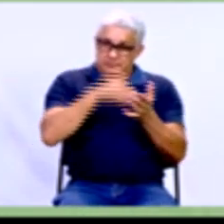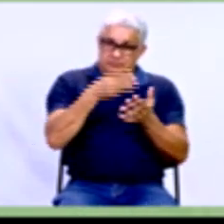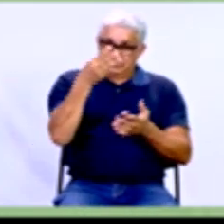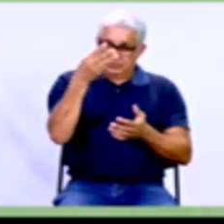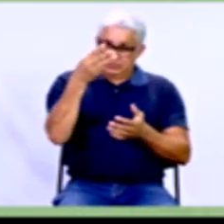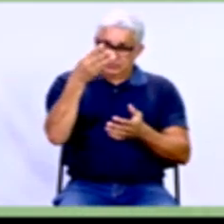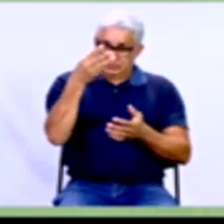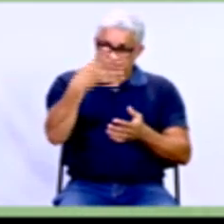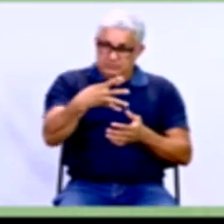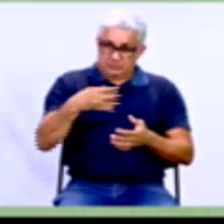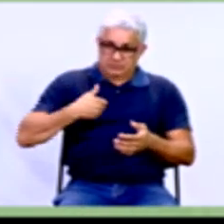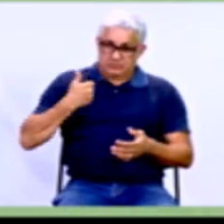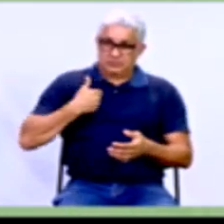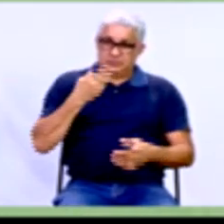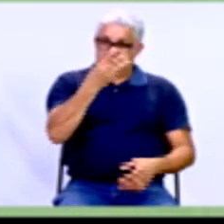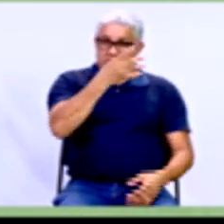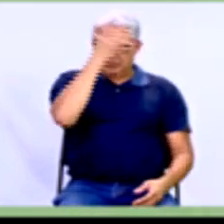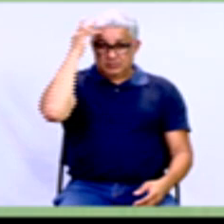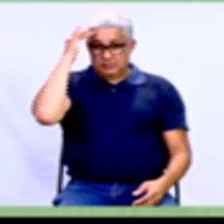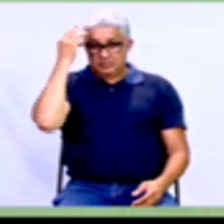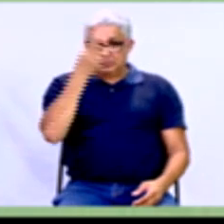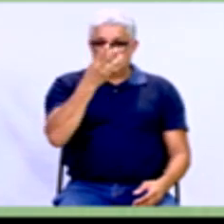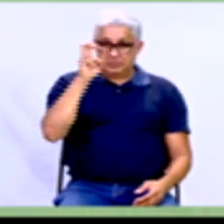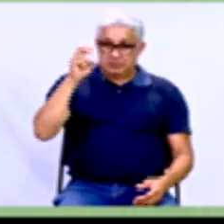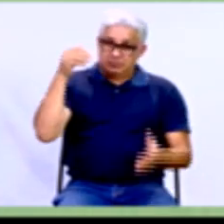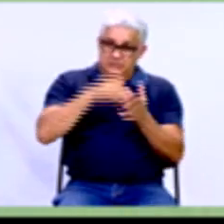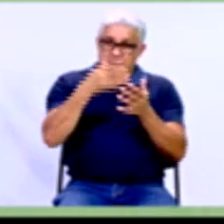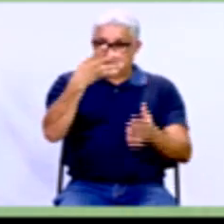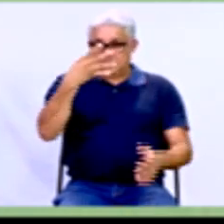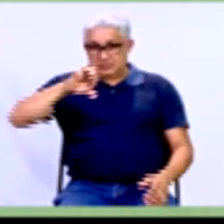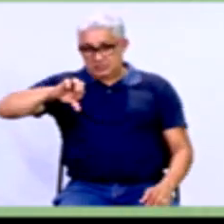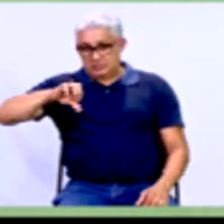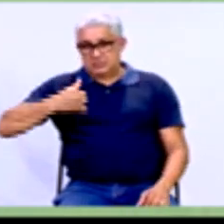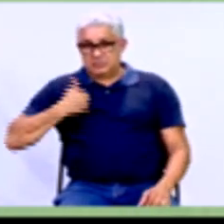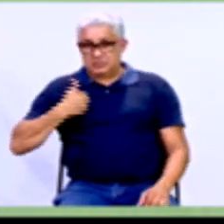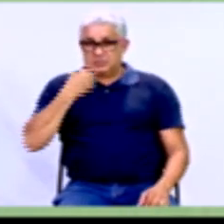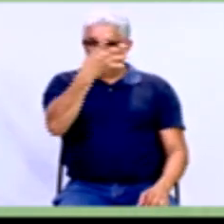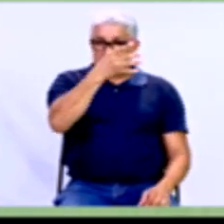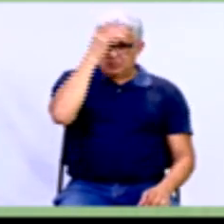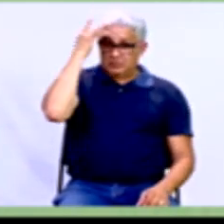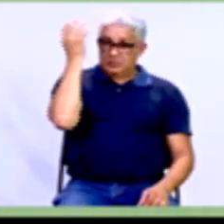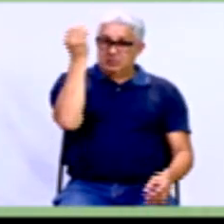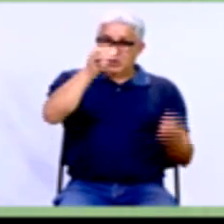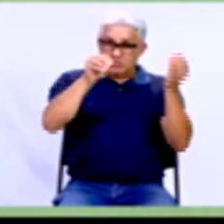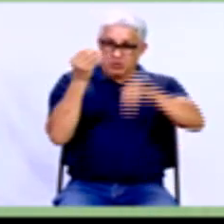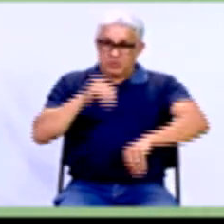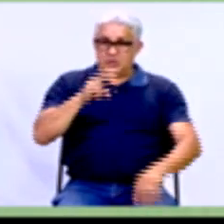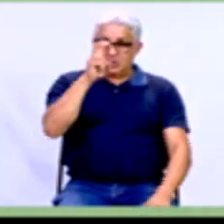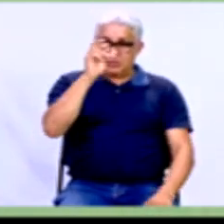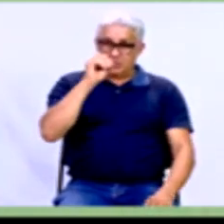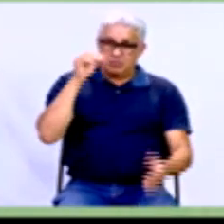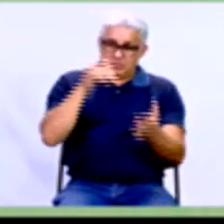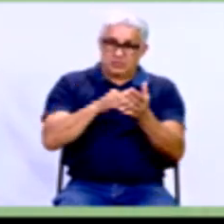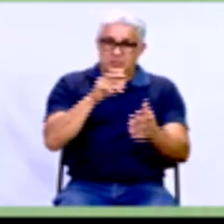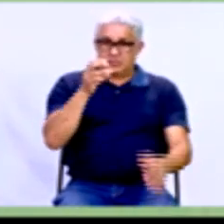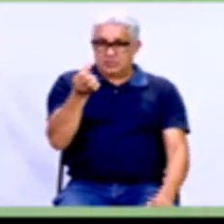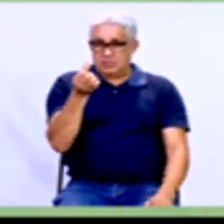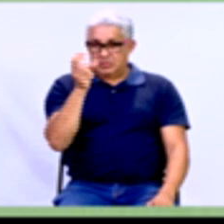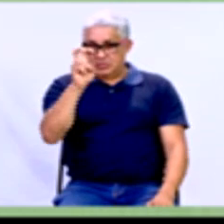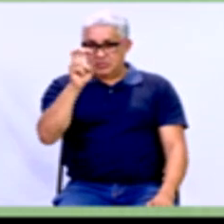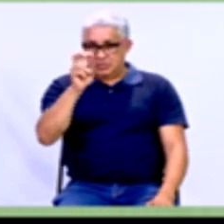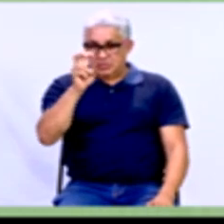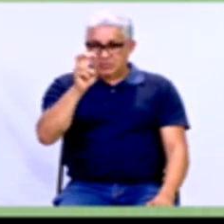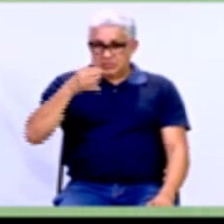34, 3 pessoas, de 35 a 49, a faixa etária, 4 pessoas, e de 50 a